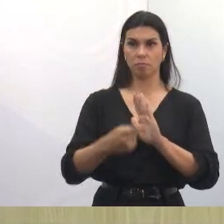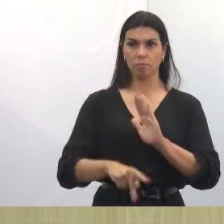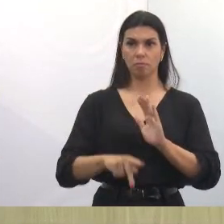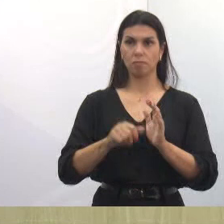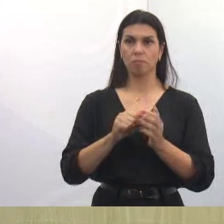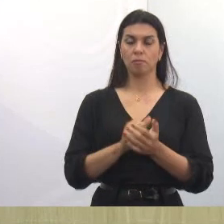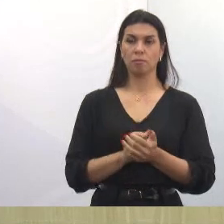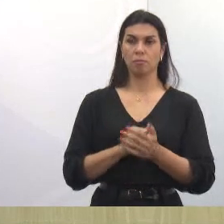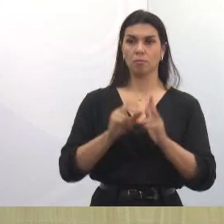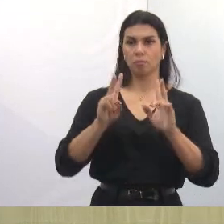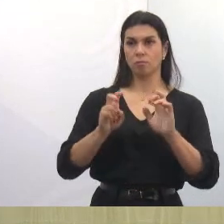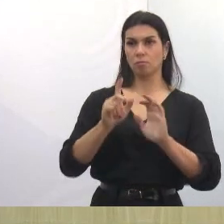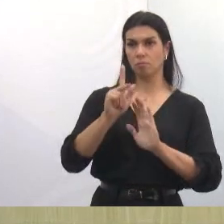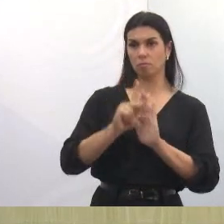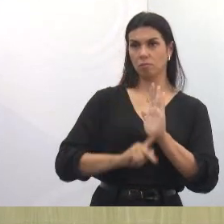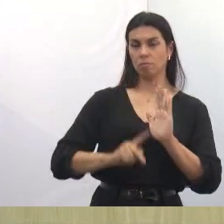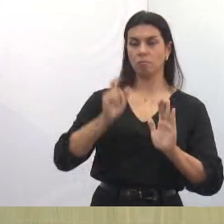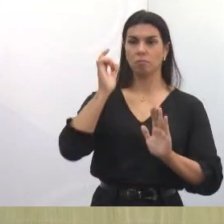Escola Cívico-Militar?